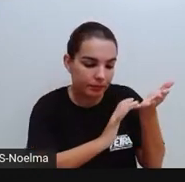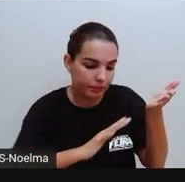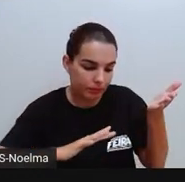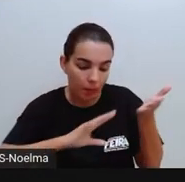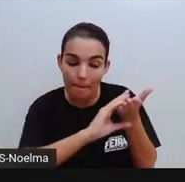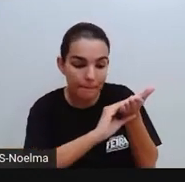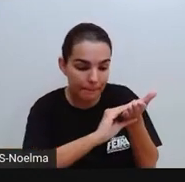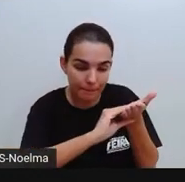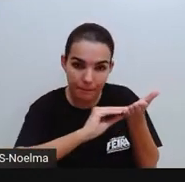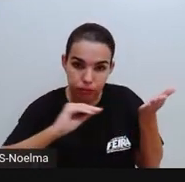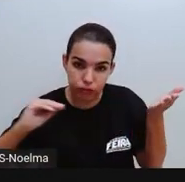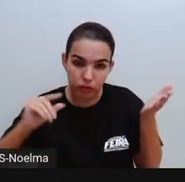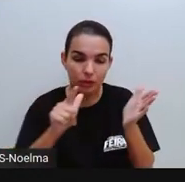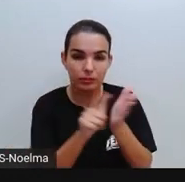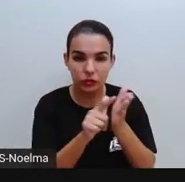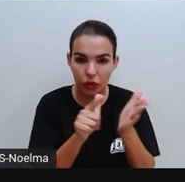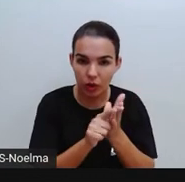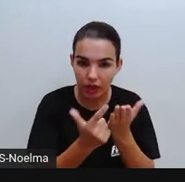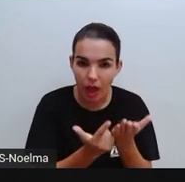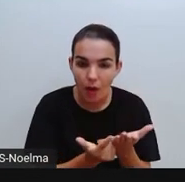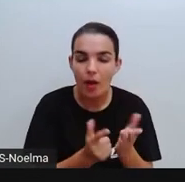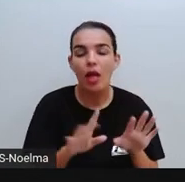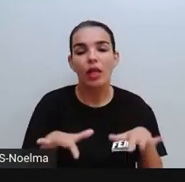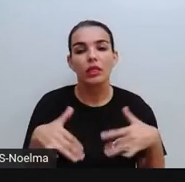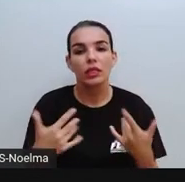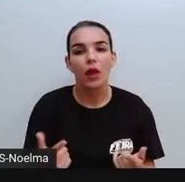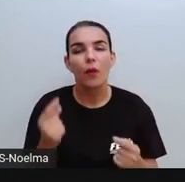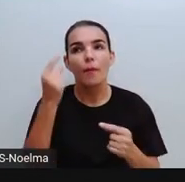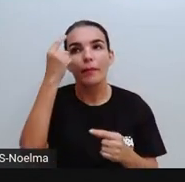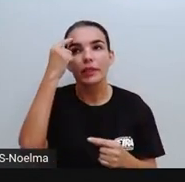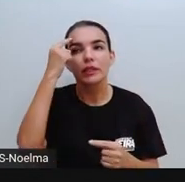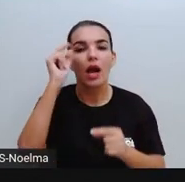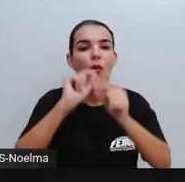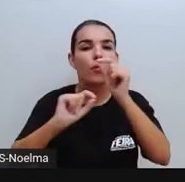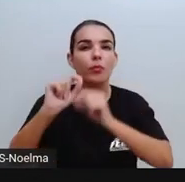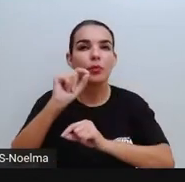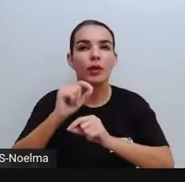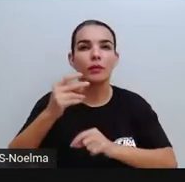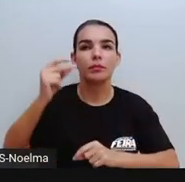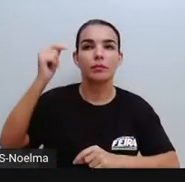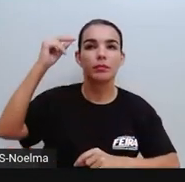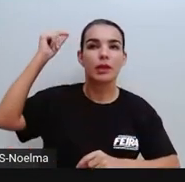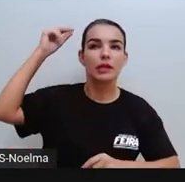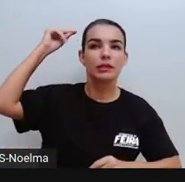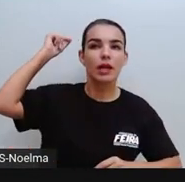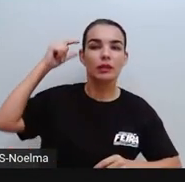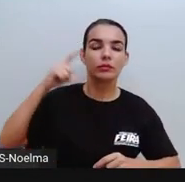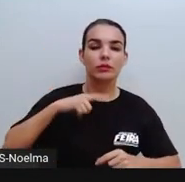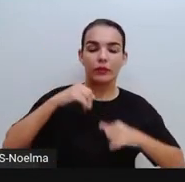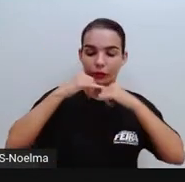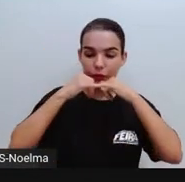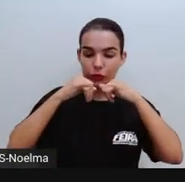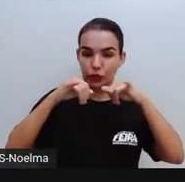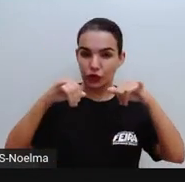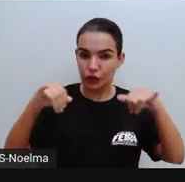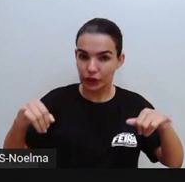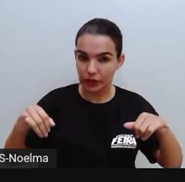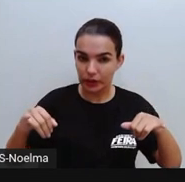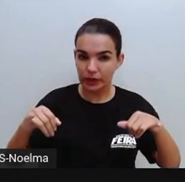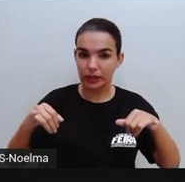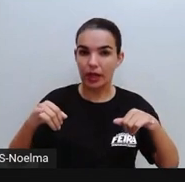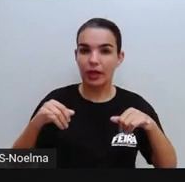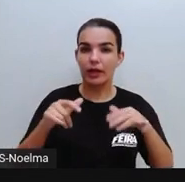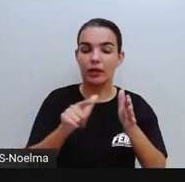A gente tem que pensar que uma das formas é onde as pessoas mais transmitiram notícia é